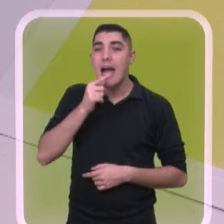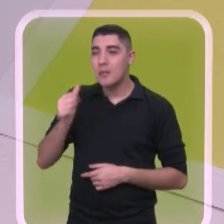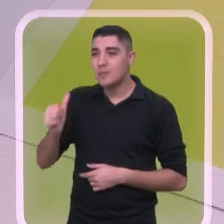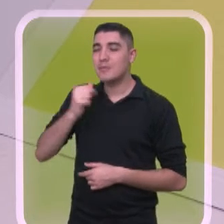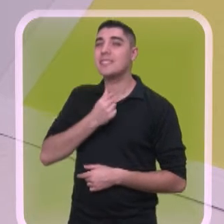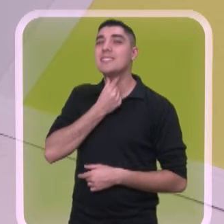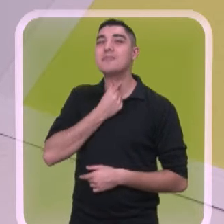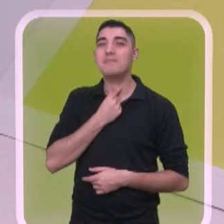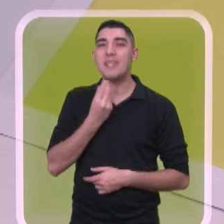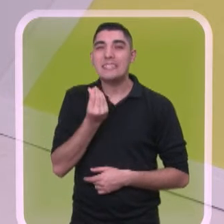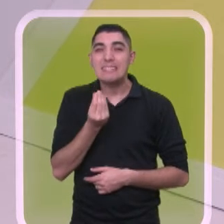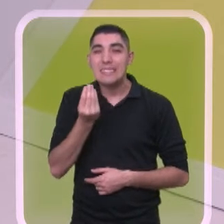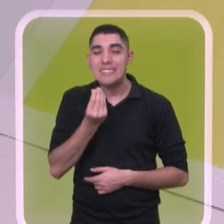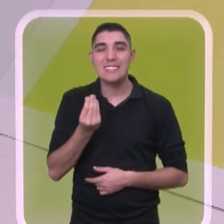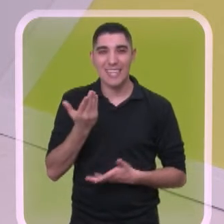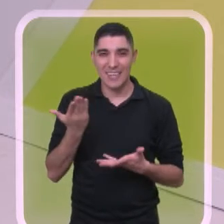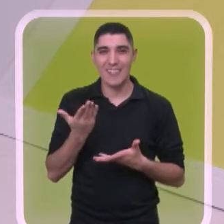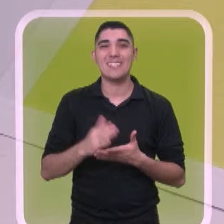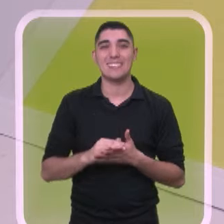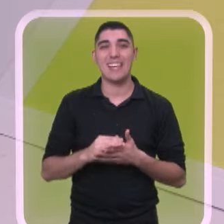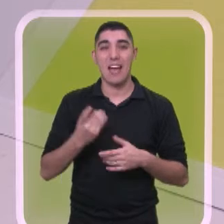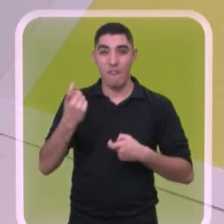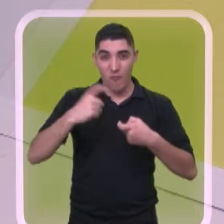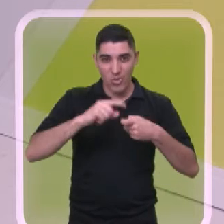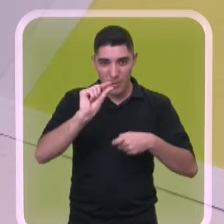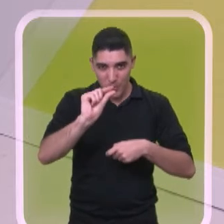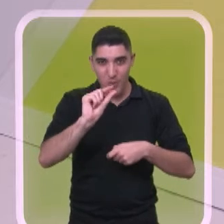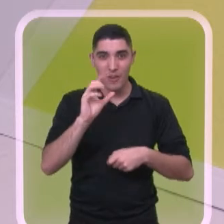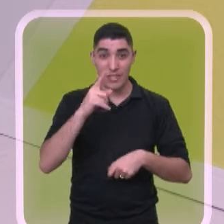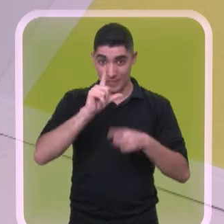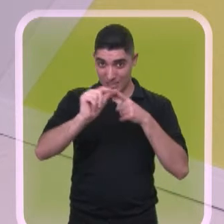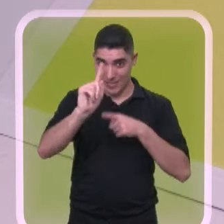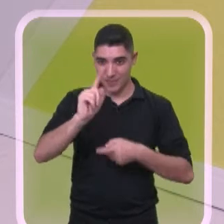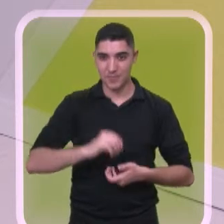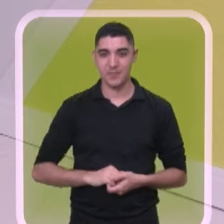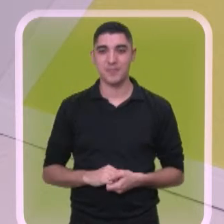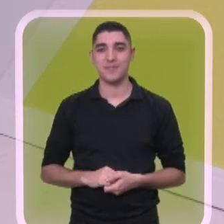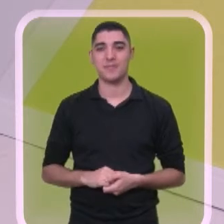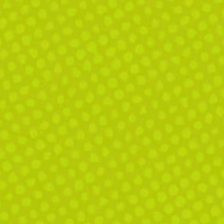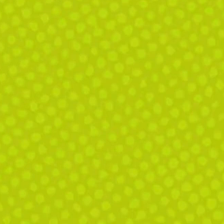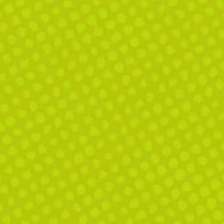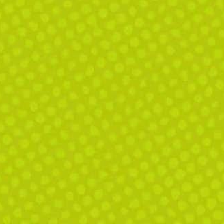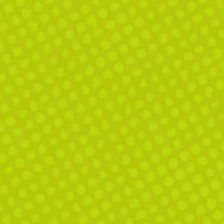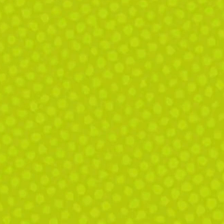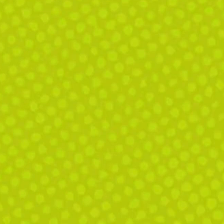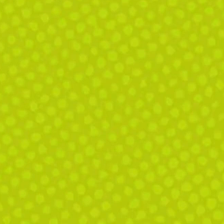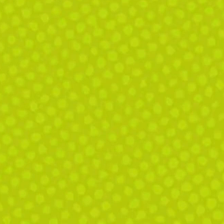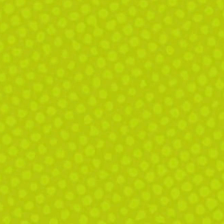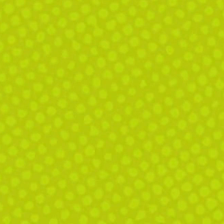a garganta, que o negócio está feio hoje. A gente volta já e rapidinho, não sai daí.